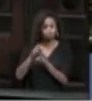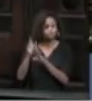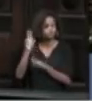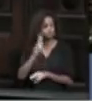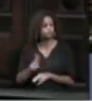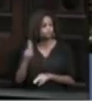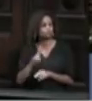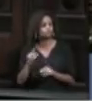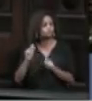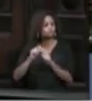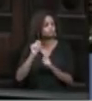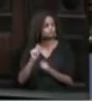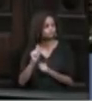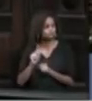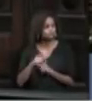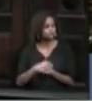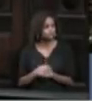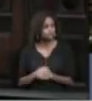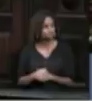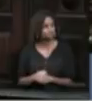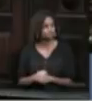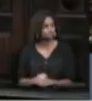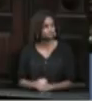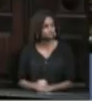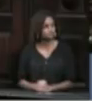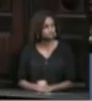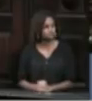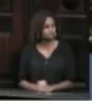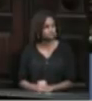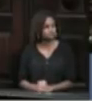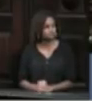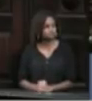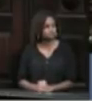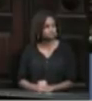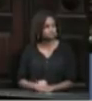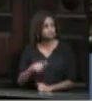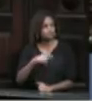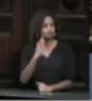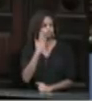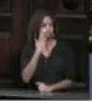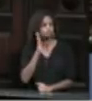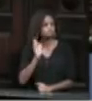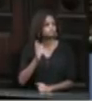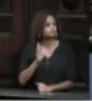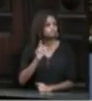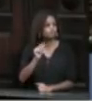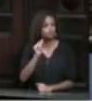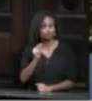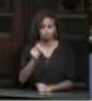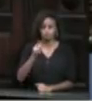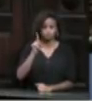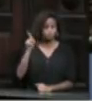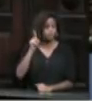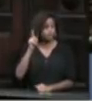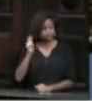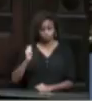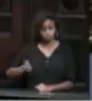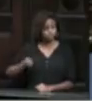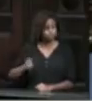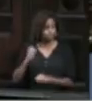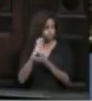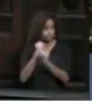distância em vários episódios entre uma coisa e outra, né? Nós já sabemos do que deu o Tribunal de Contas, virou caso